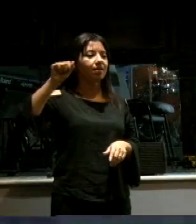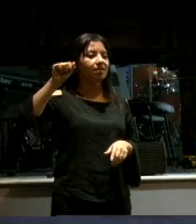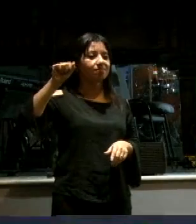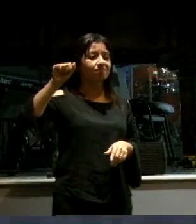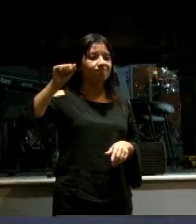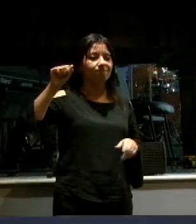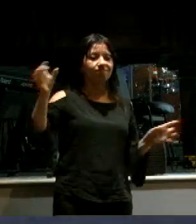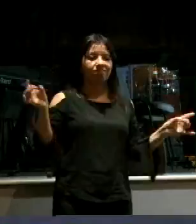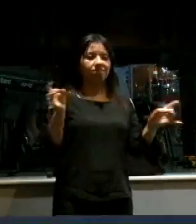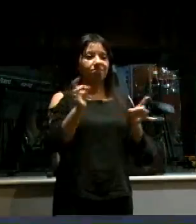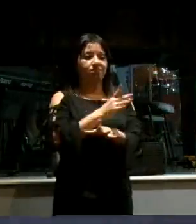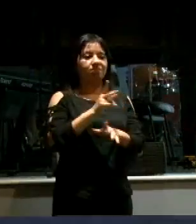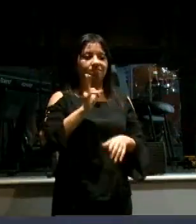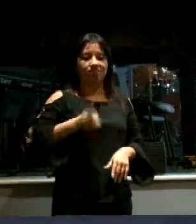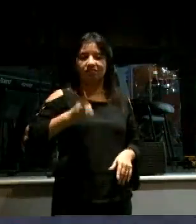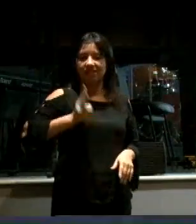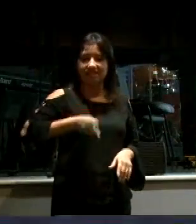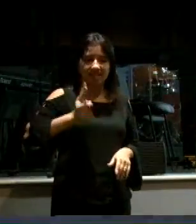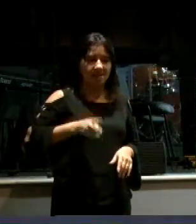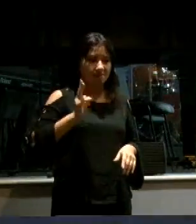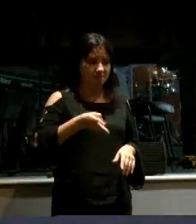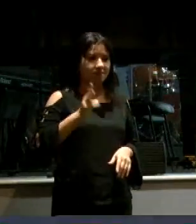Querido, Deus nunca teve uma emergência.